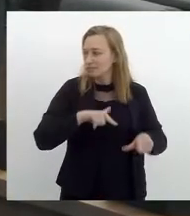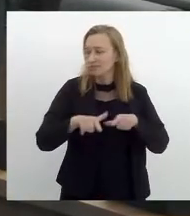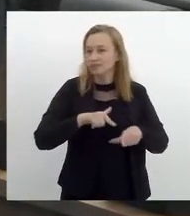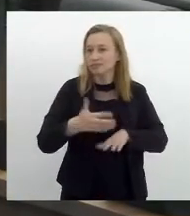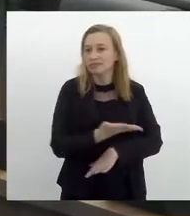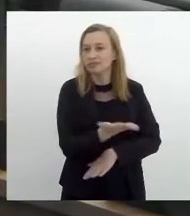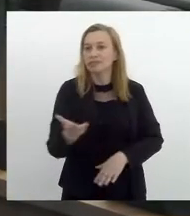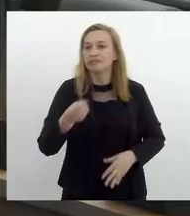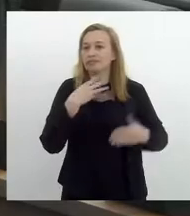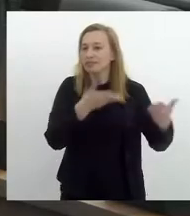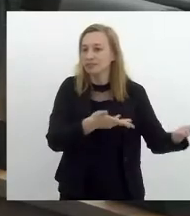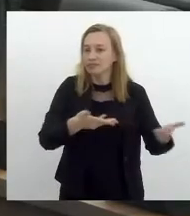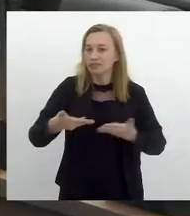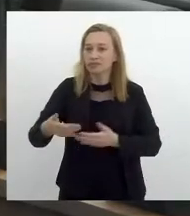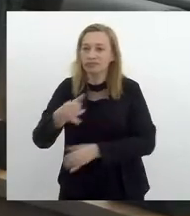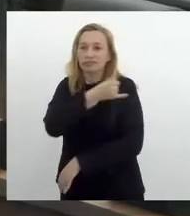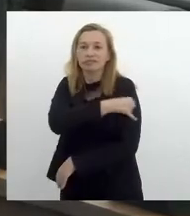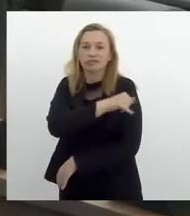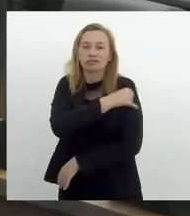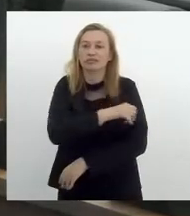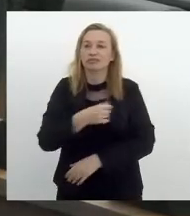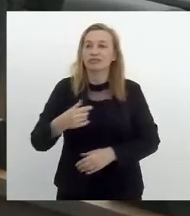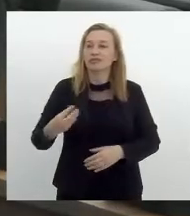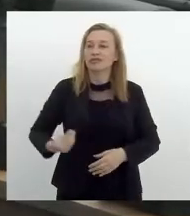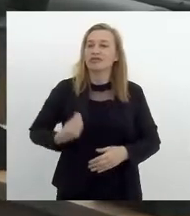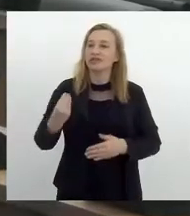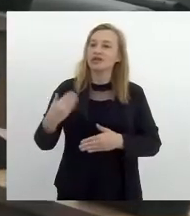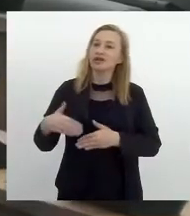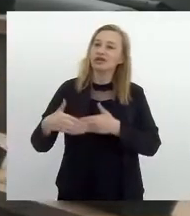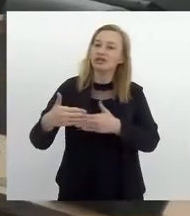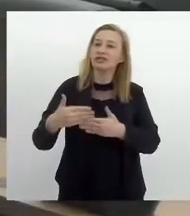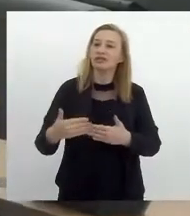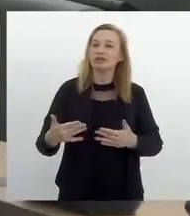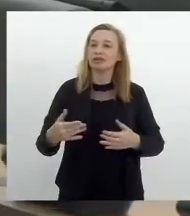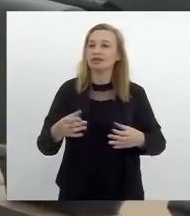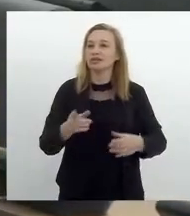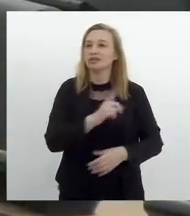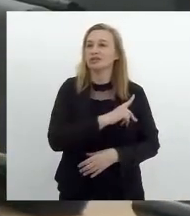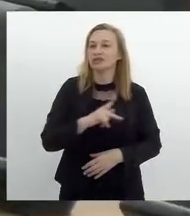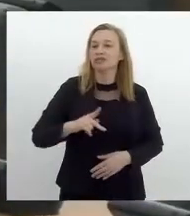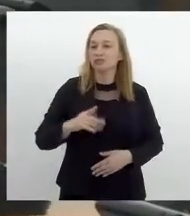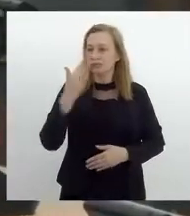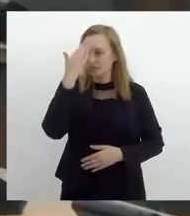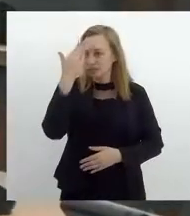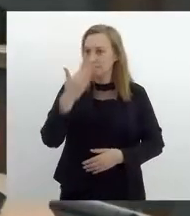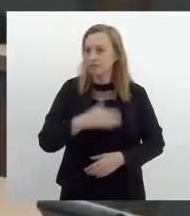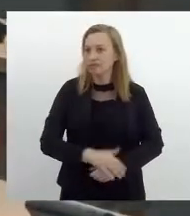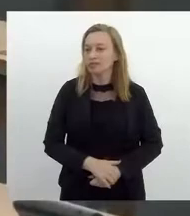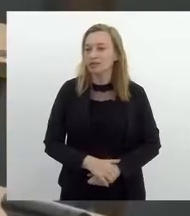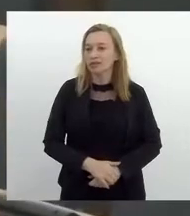bem-vindos ao Rio de Janeiro e vida longa à nossa Defensoria Pública. Obrigada.